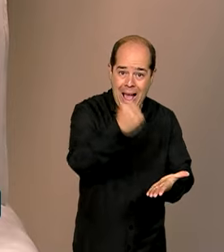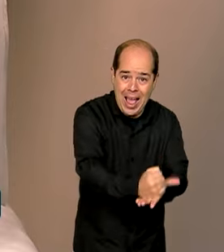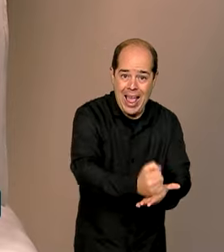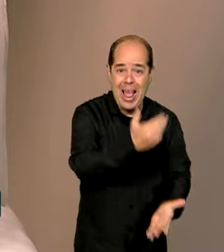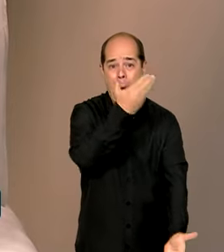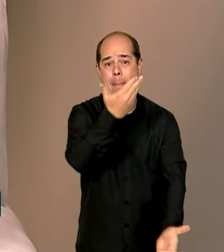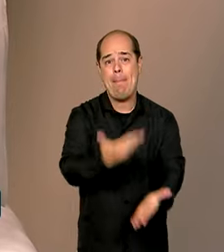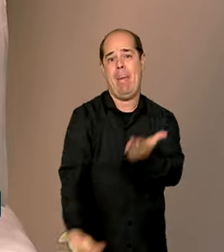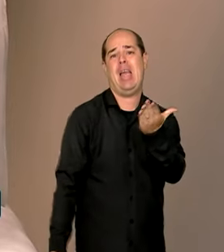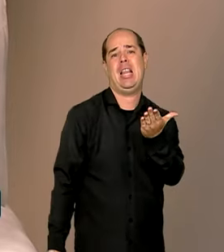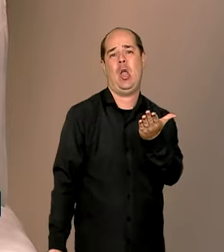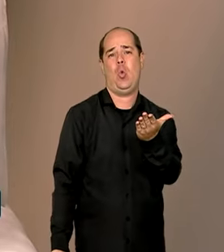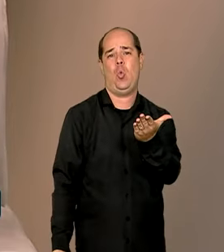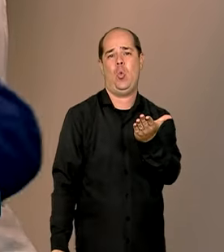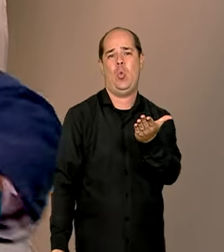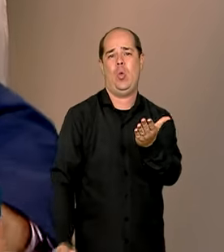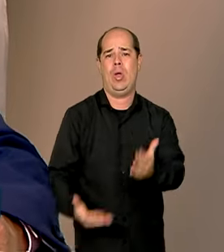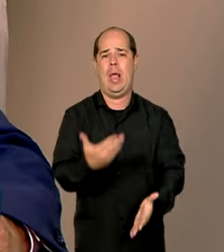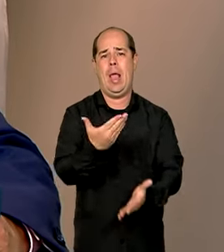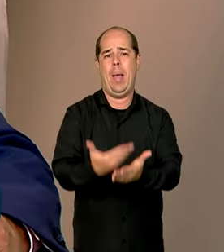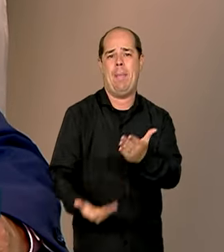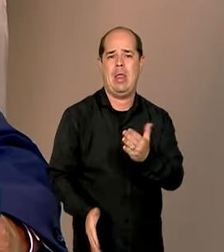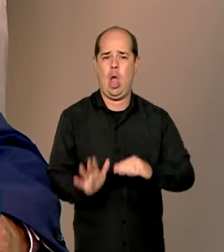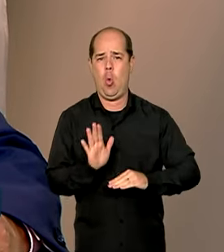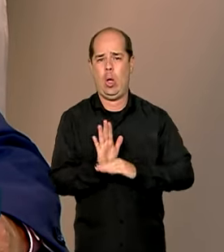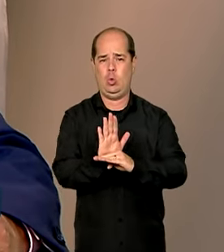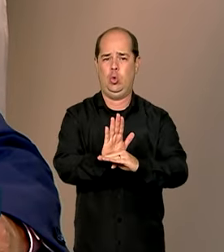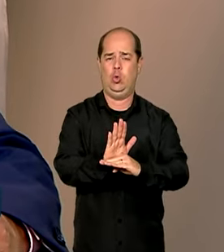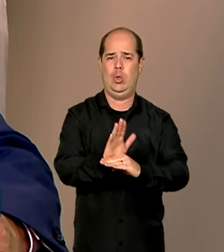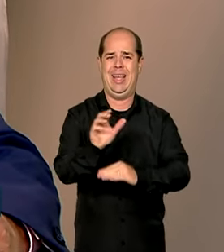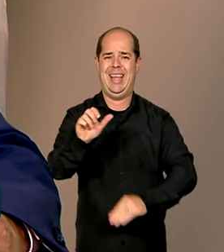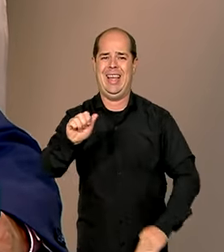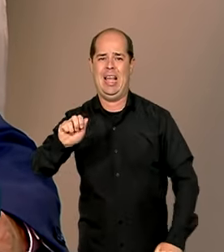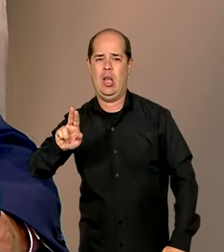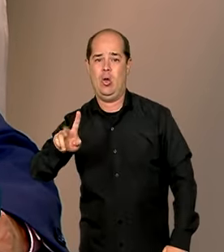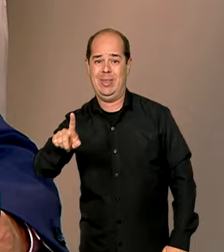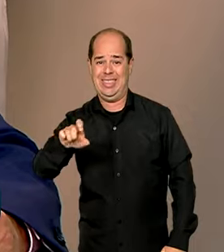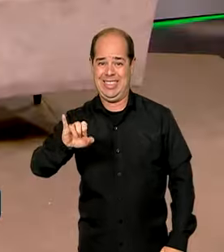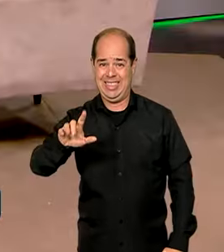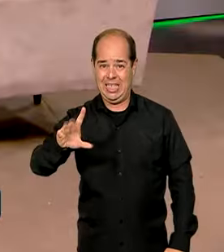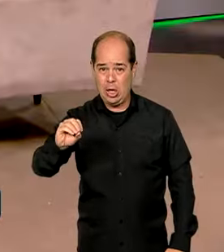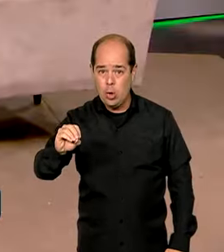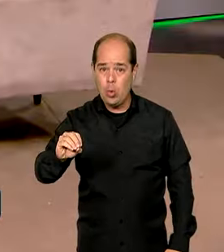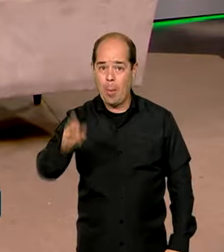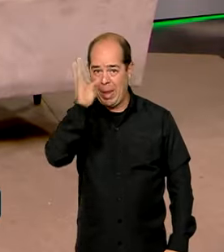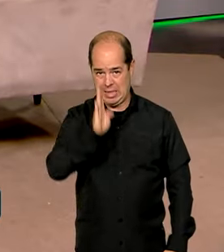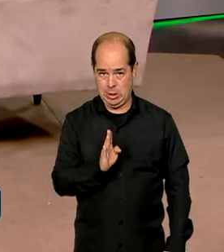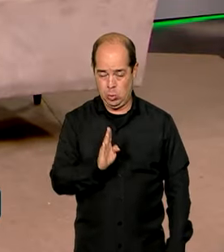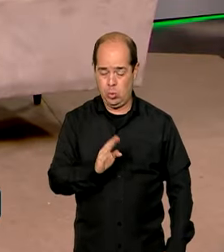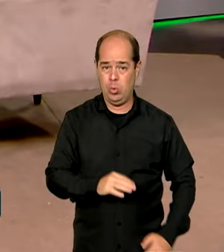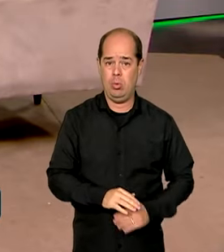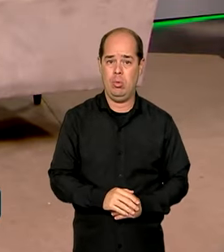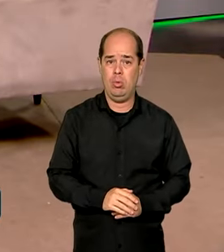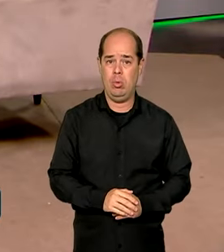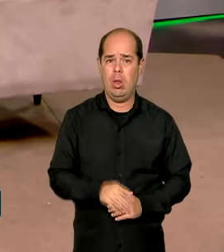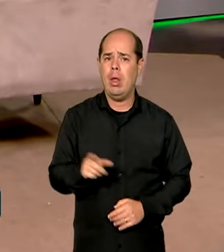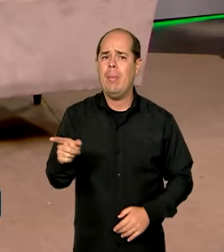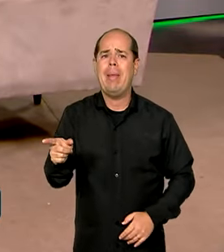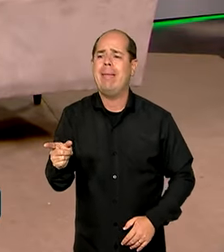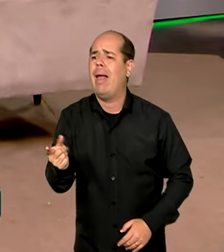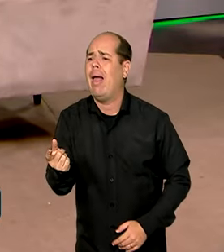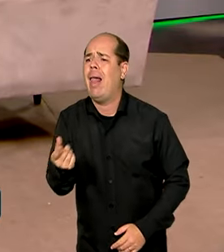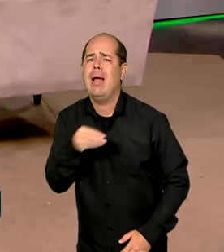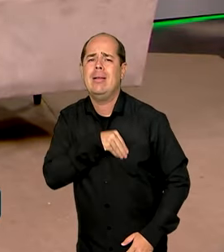Brasil. Perdeu por quê? Perdeu porque assinou a carteira. Então, mas esse ganhava quanto? Ah, ganhava o salário mínimo.